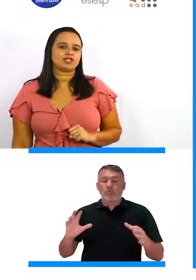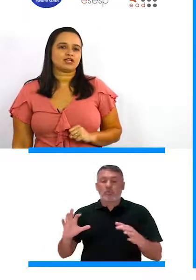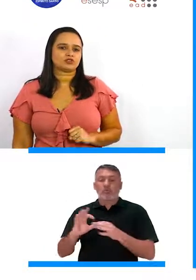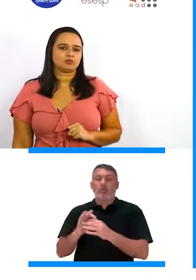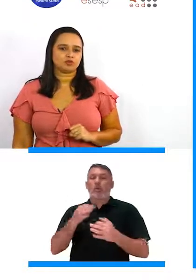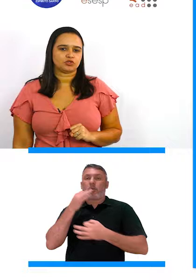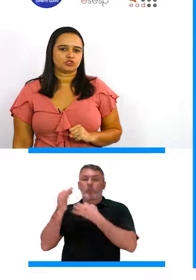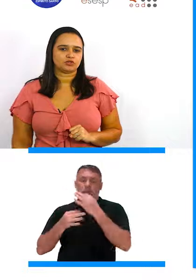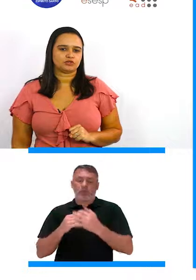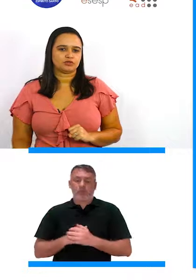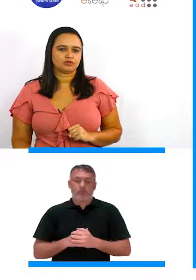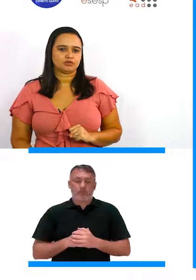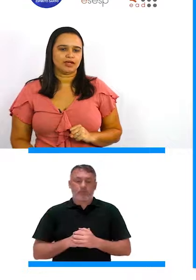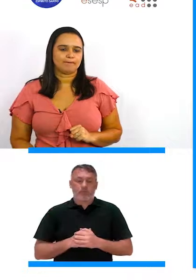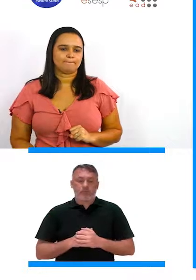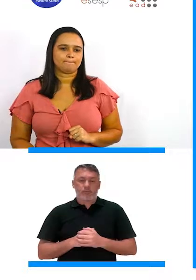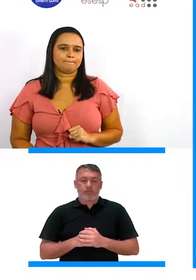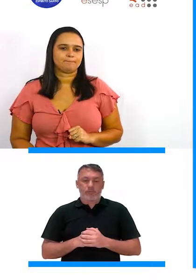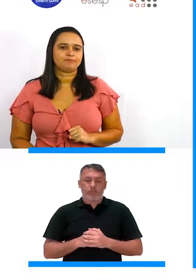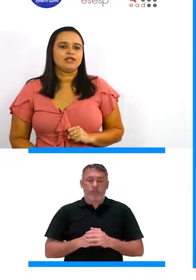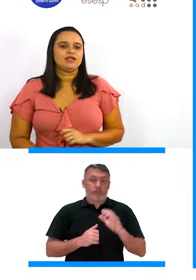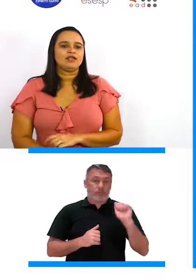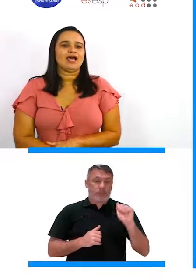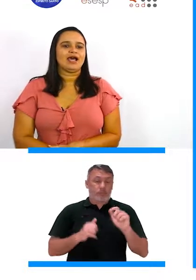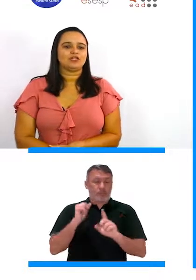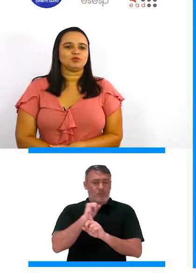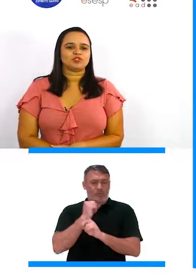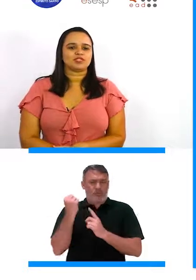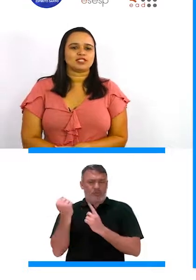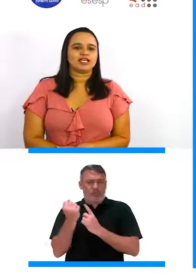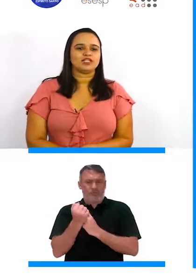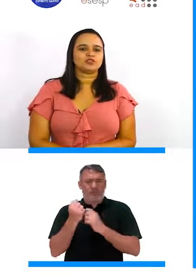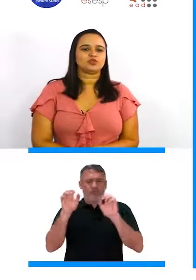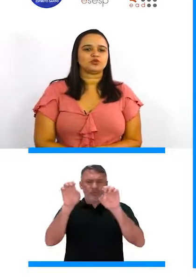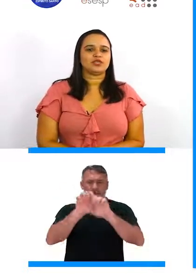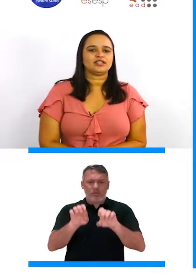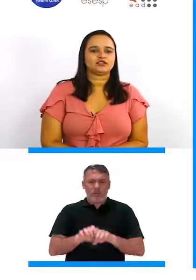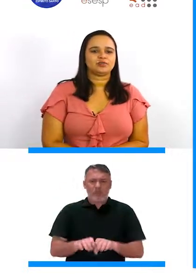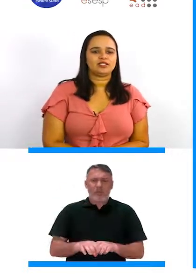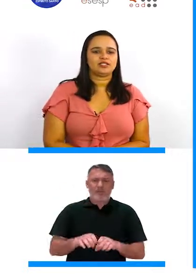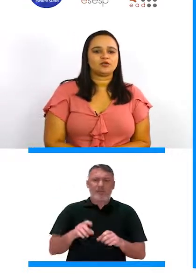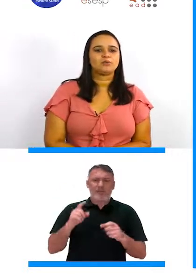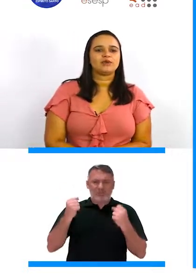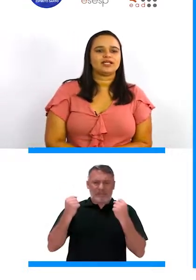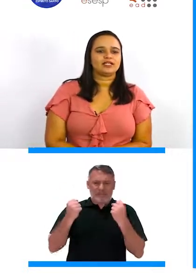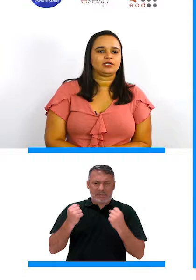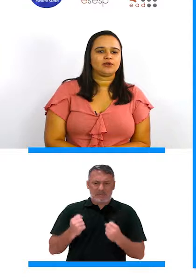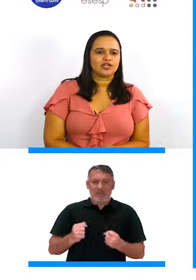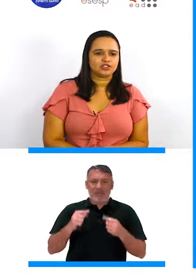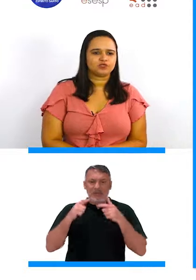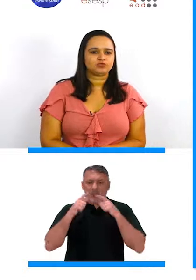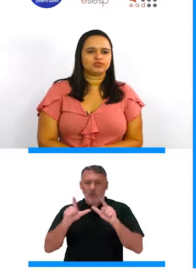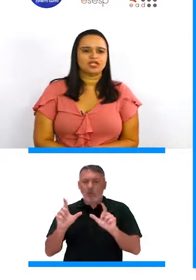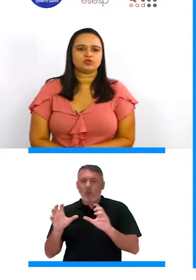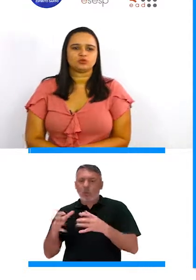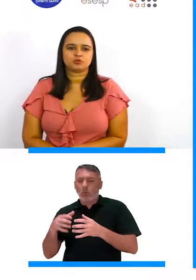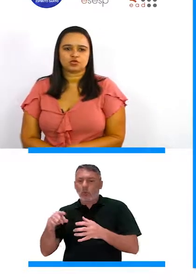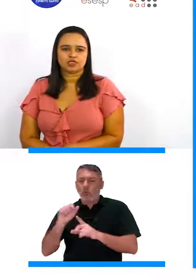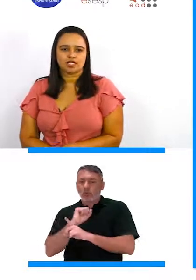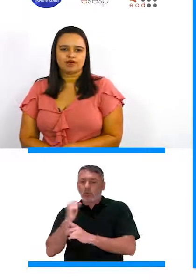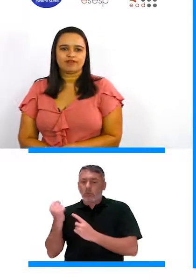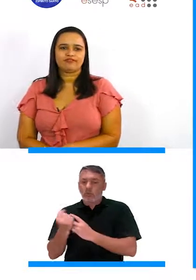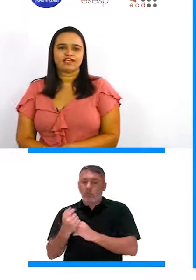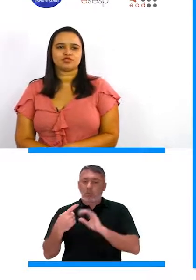os comentários do post. Então, vamos lá. A. Numa sociedade estruturada de maneira completa, a linguagem de um dado